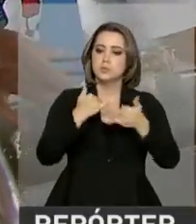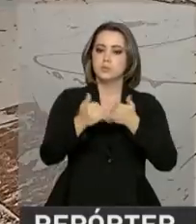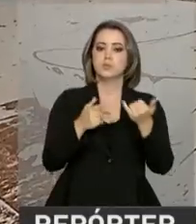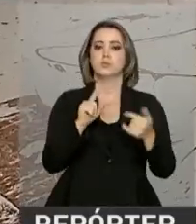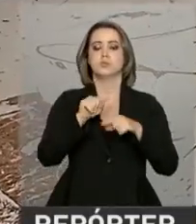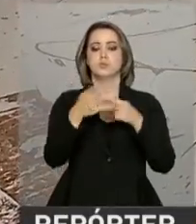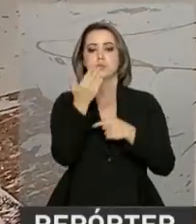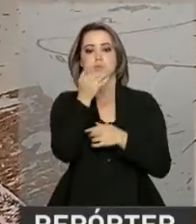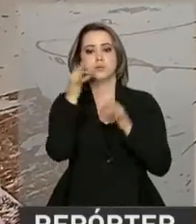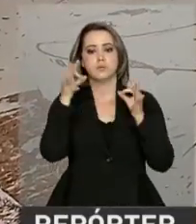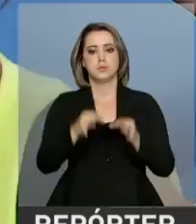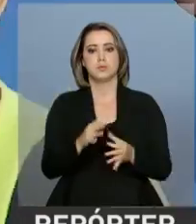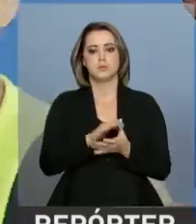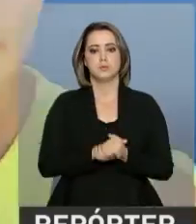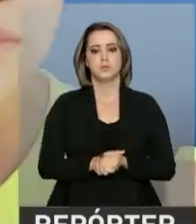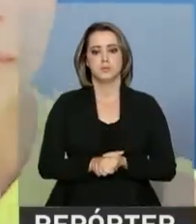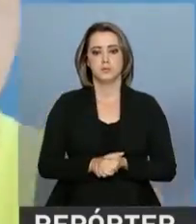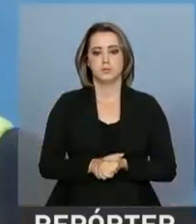pagamento